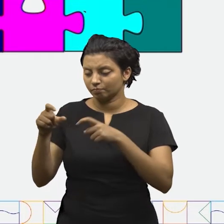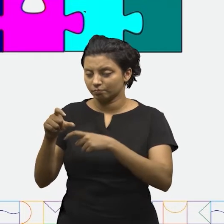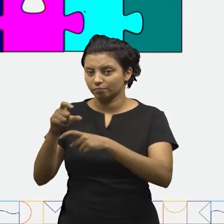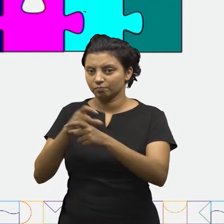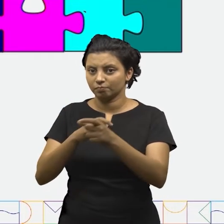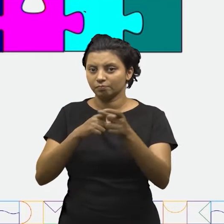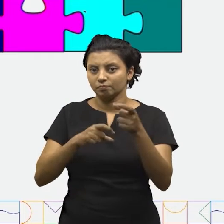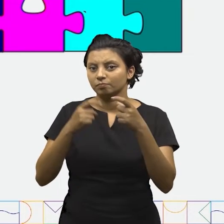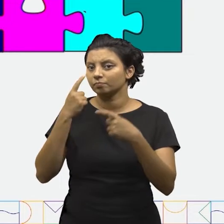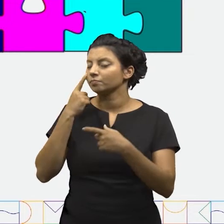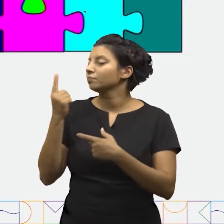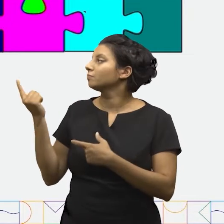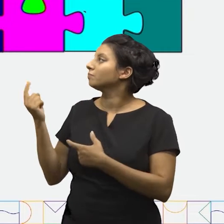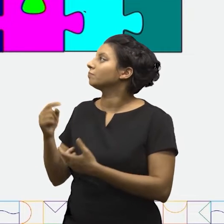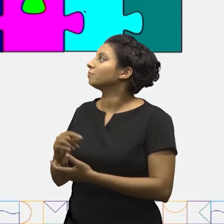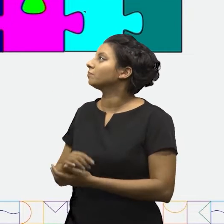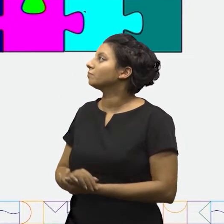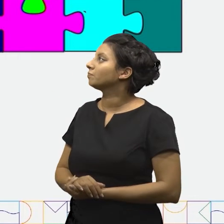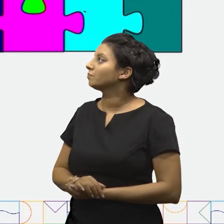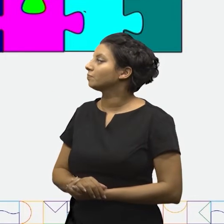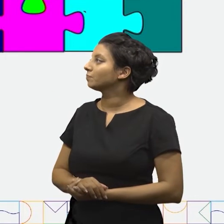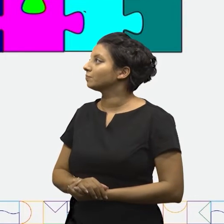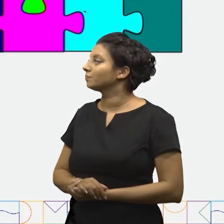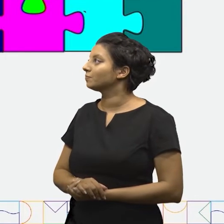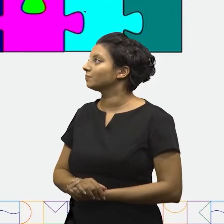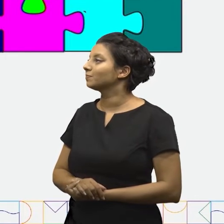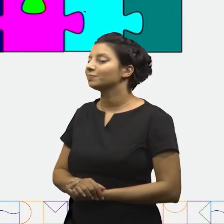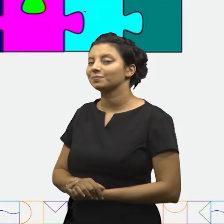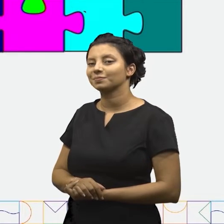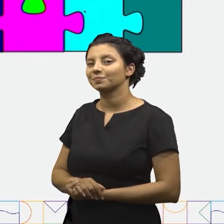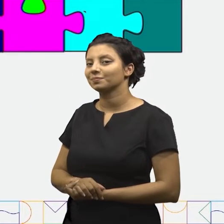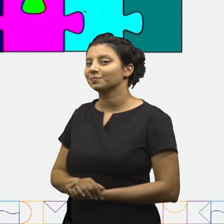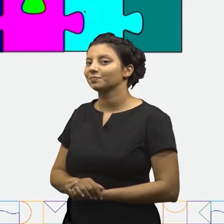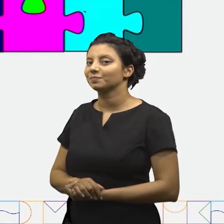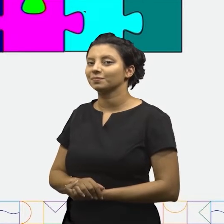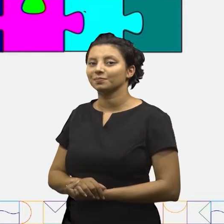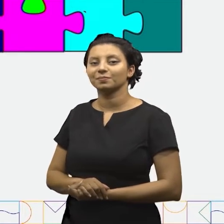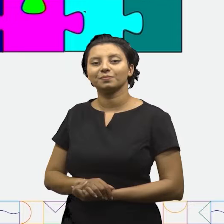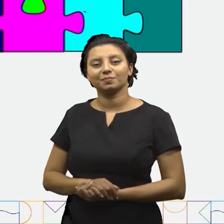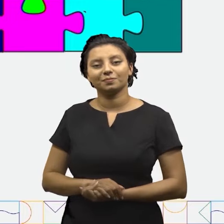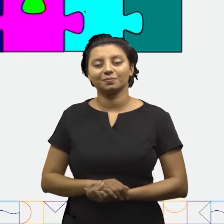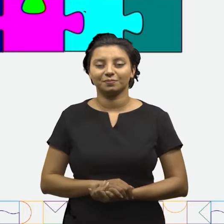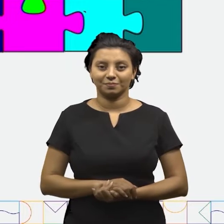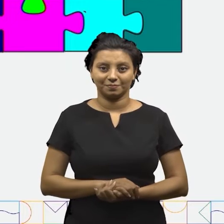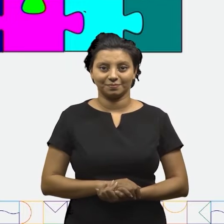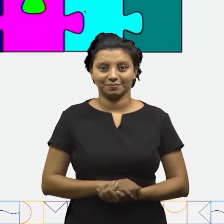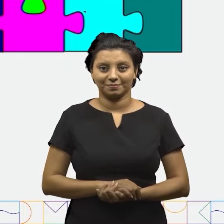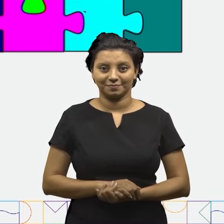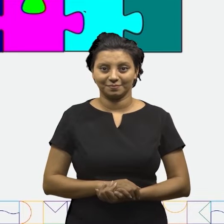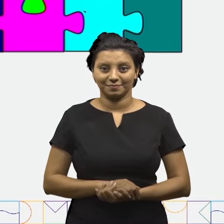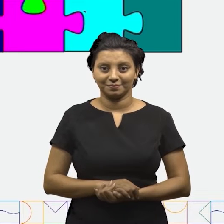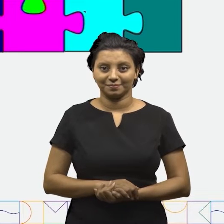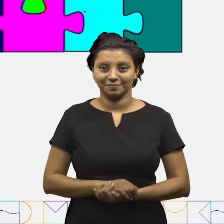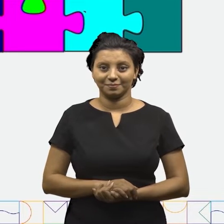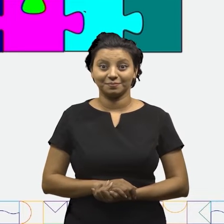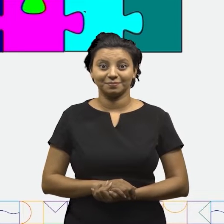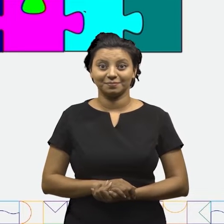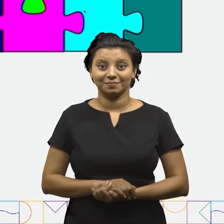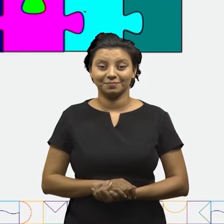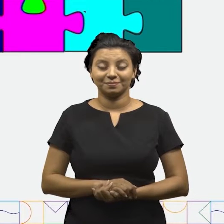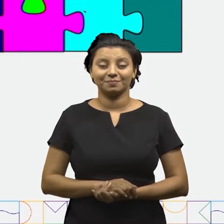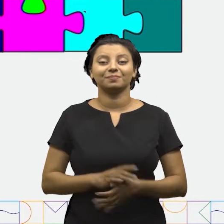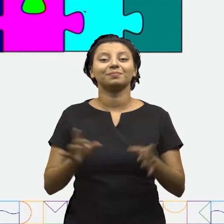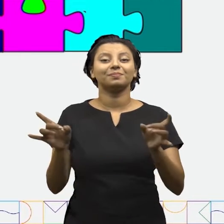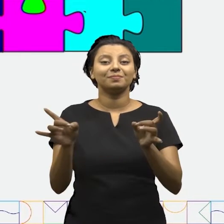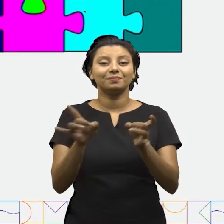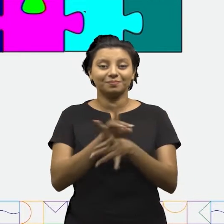encaixando outra, mais uma aqui, outra ali, outra mais aqui. Tá